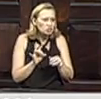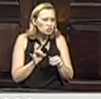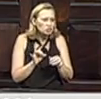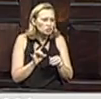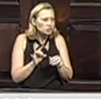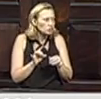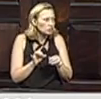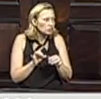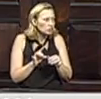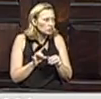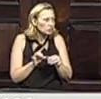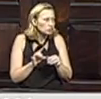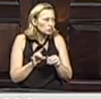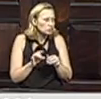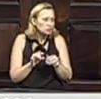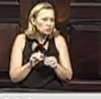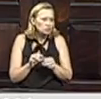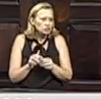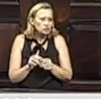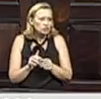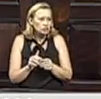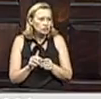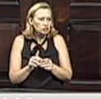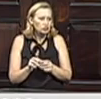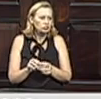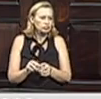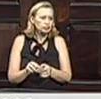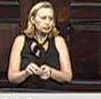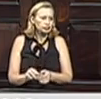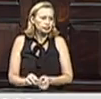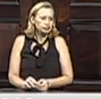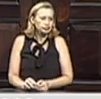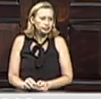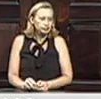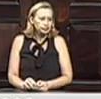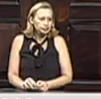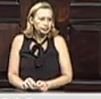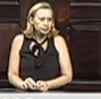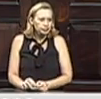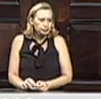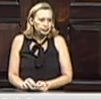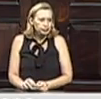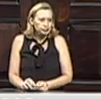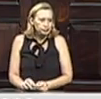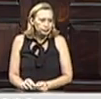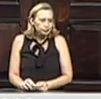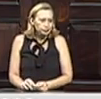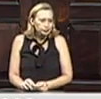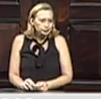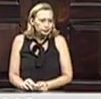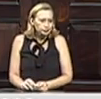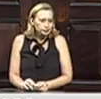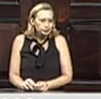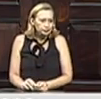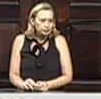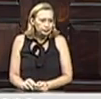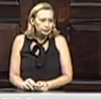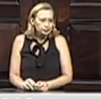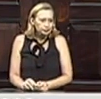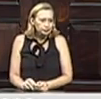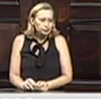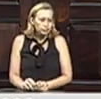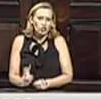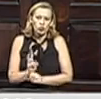Eu tô É a querendo... emenda número 13. Diz aí o texto dela, por favor, Vossa Excelência. Está com ele na mão? Não está aqui comigo. Pode deixar, presidente. Está